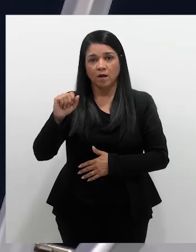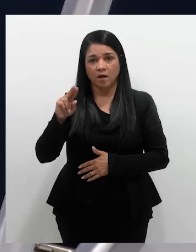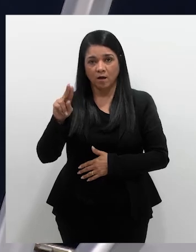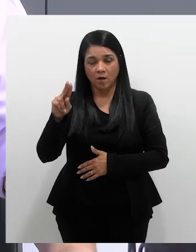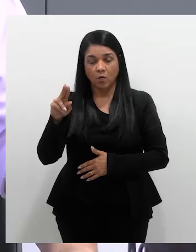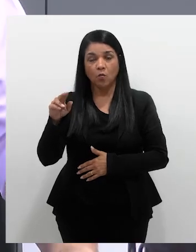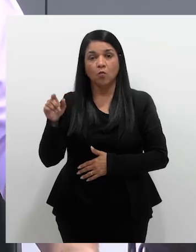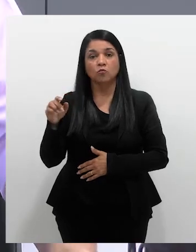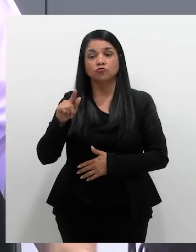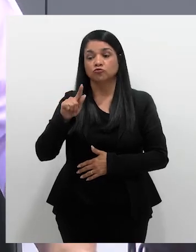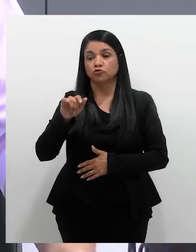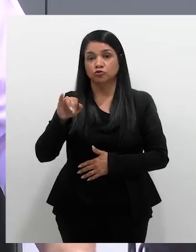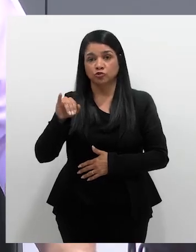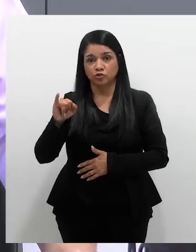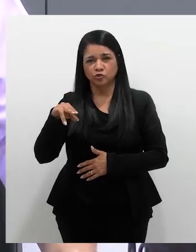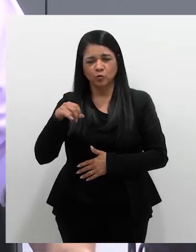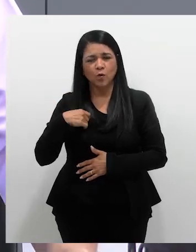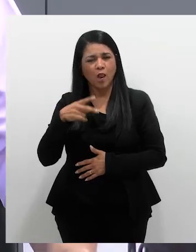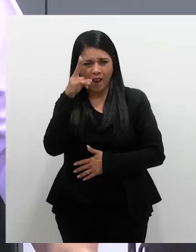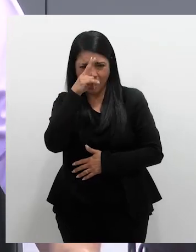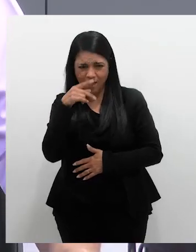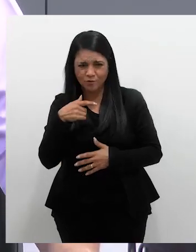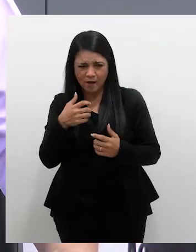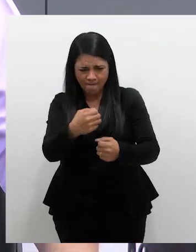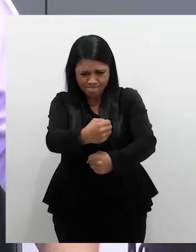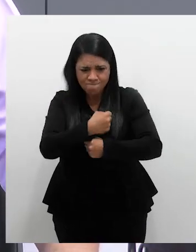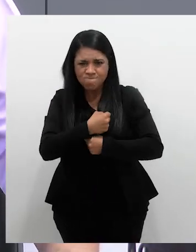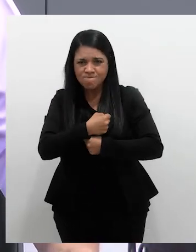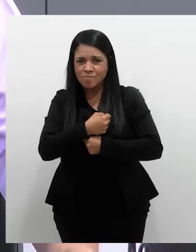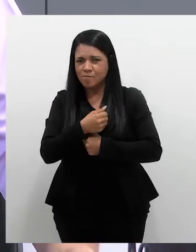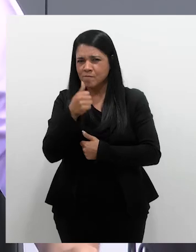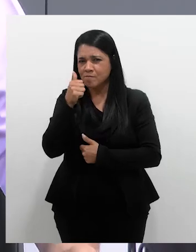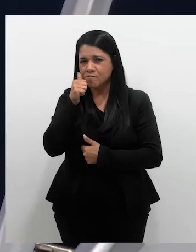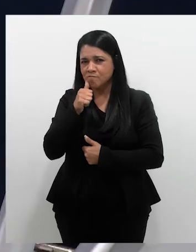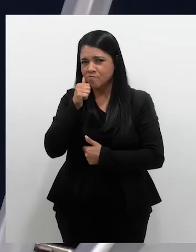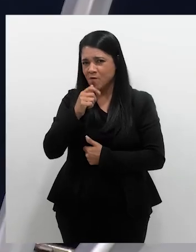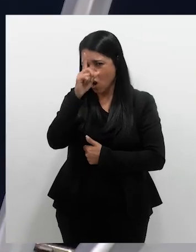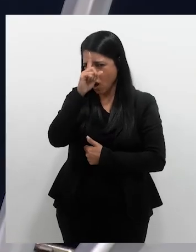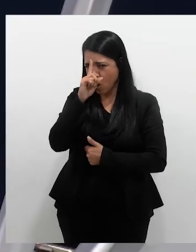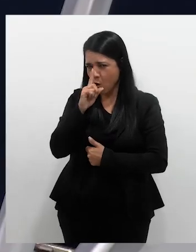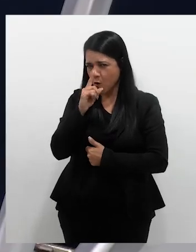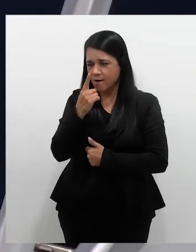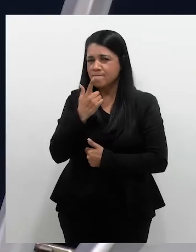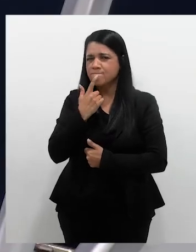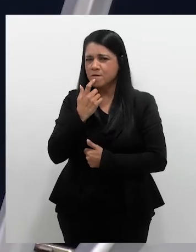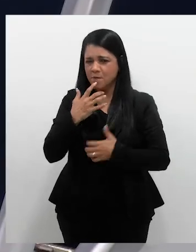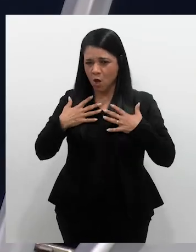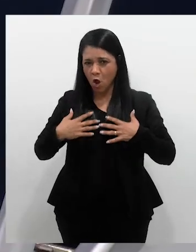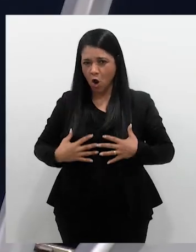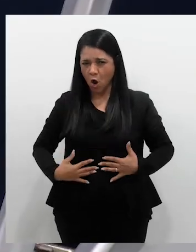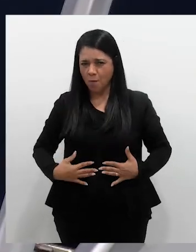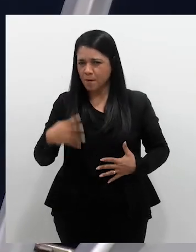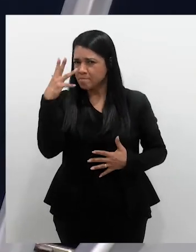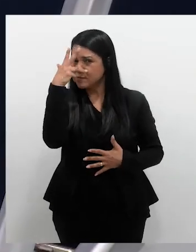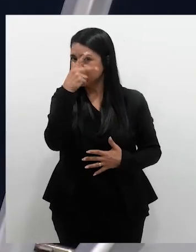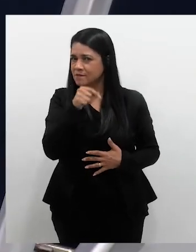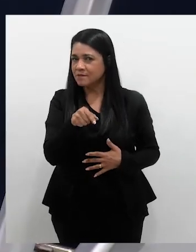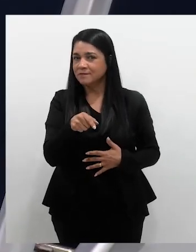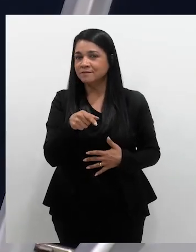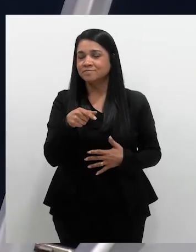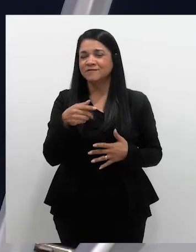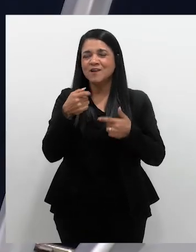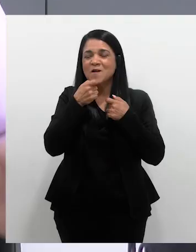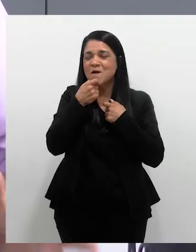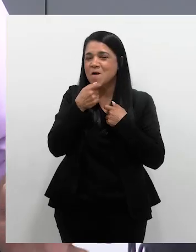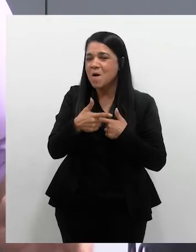eu reparava, Rafael Zulu dava uns apertão numa loura de vermelho, loura bonita no palco, tal, aquela confusão toda.